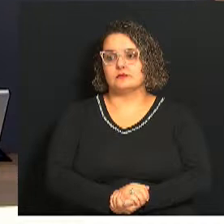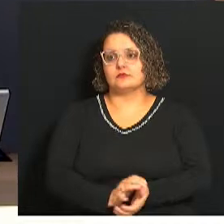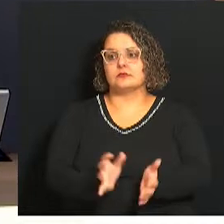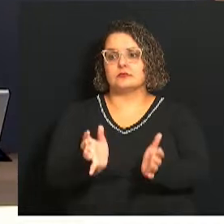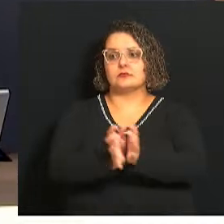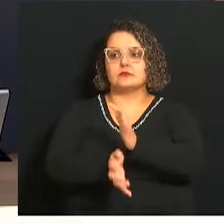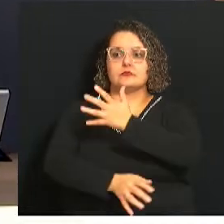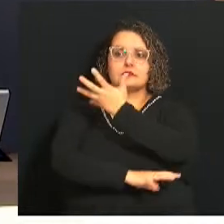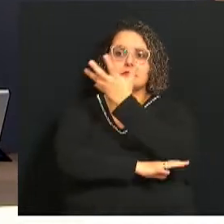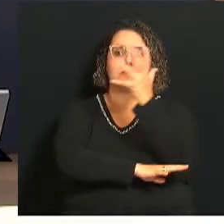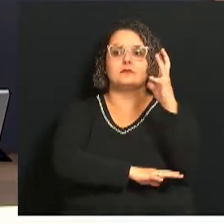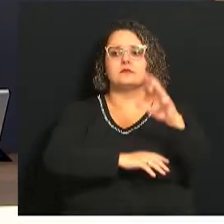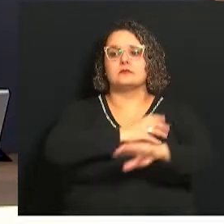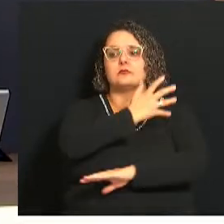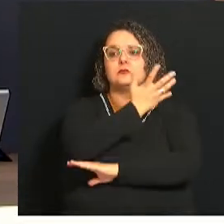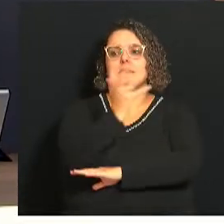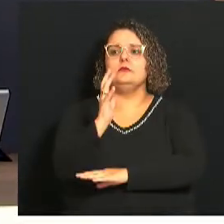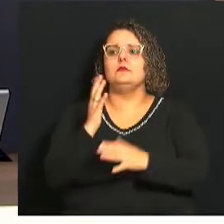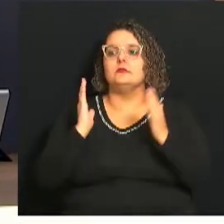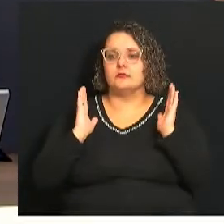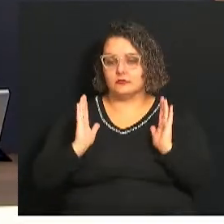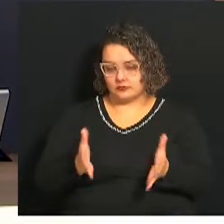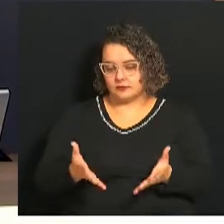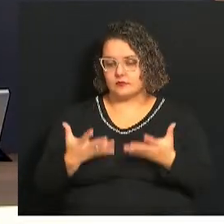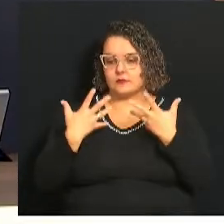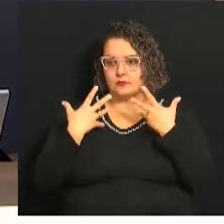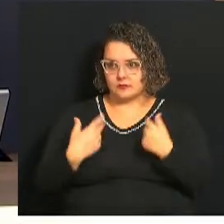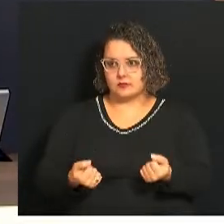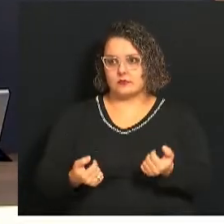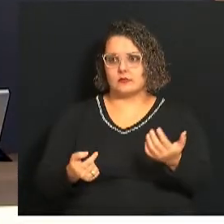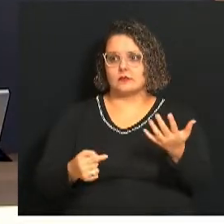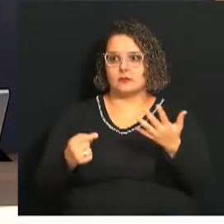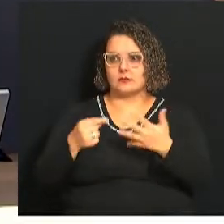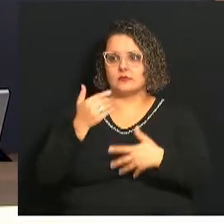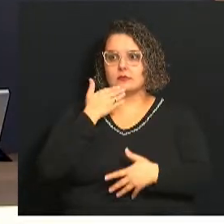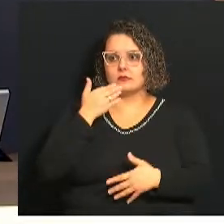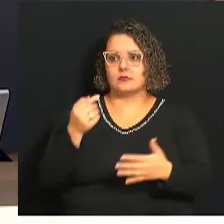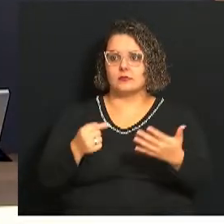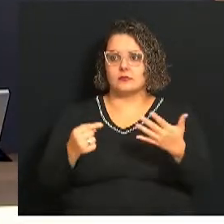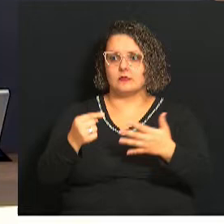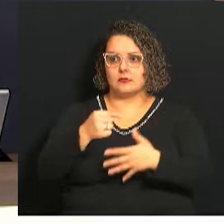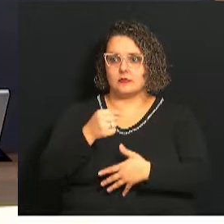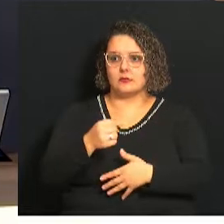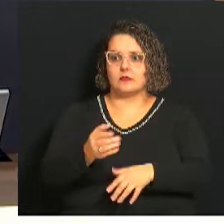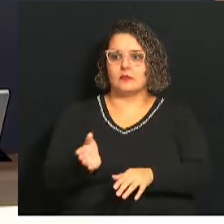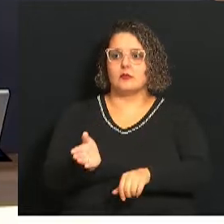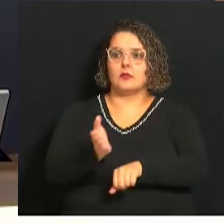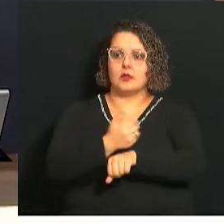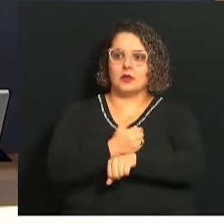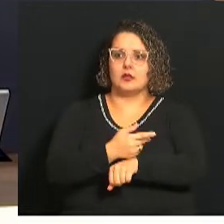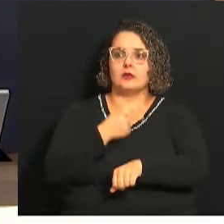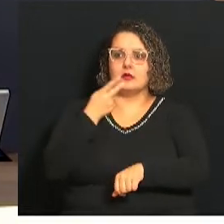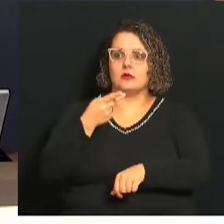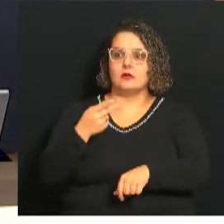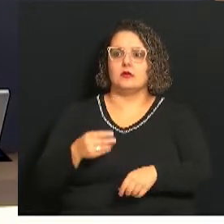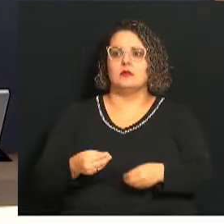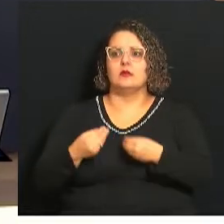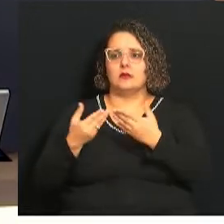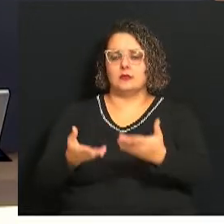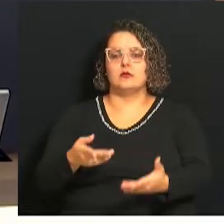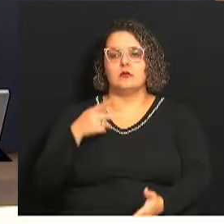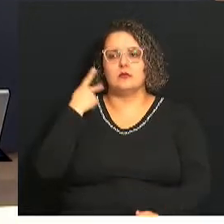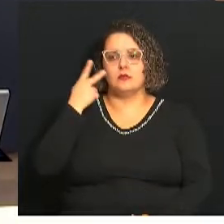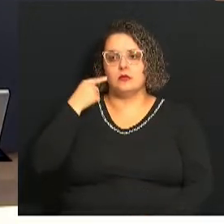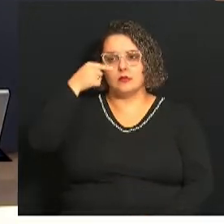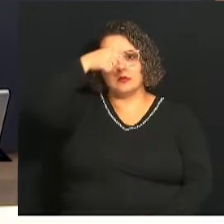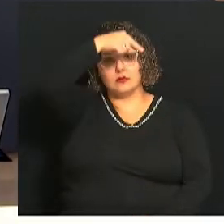Arborização. Eu já recebi algumas solicitações de questionamento, mas antes de fazê-lo, eu passo para o vereador Paulo Gaspar, para ver se